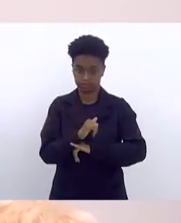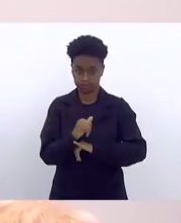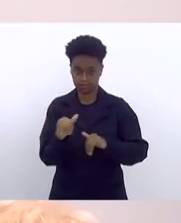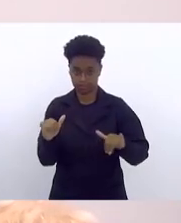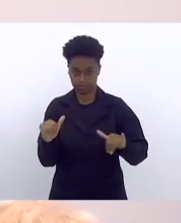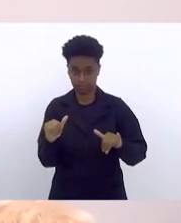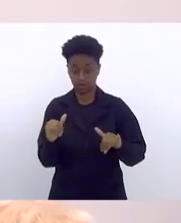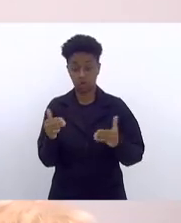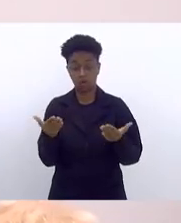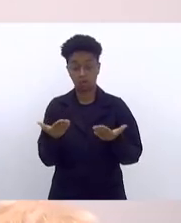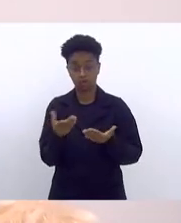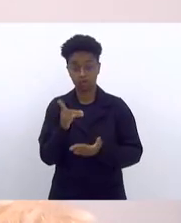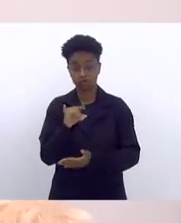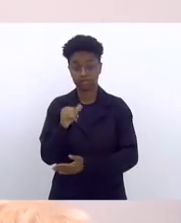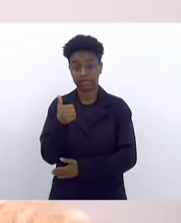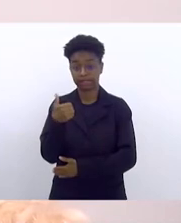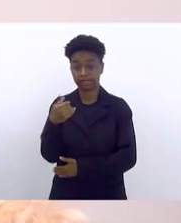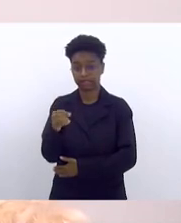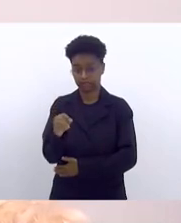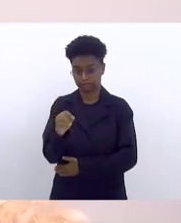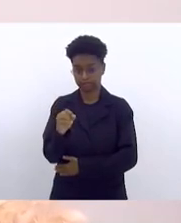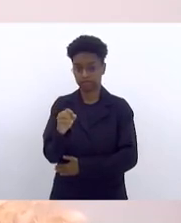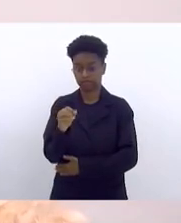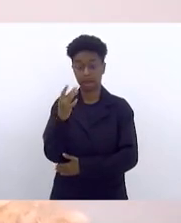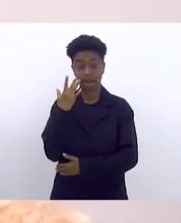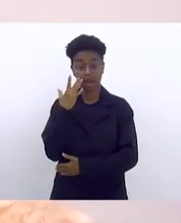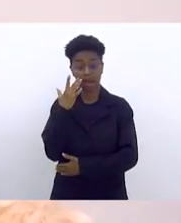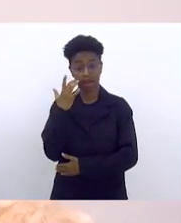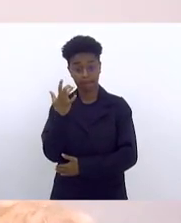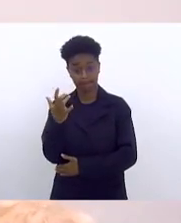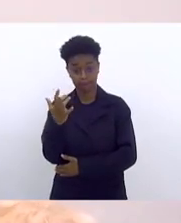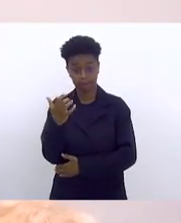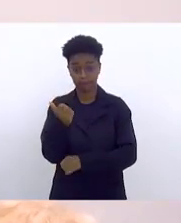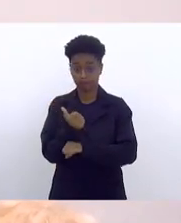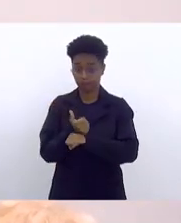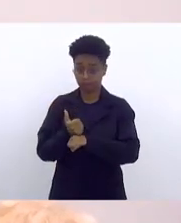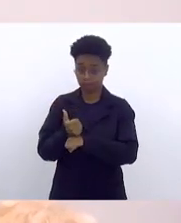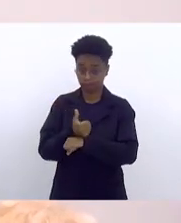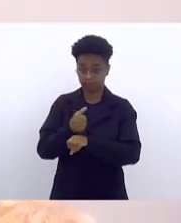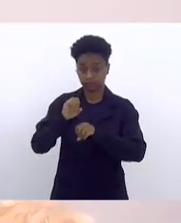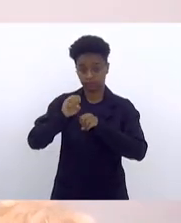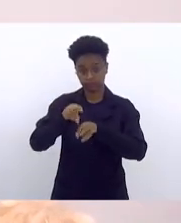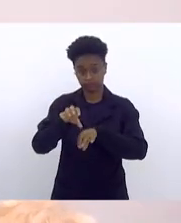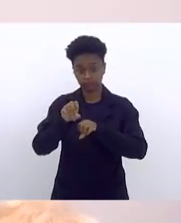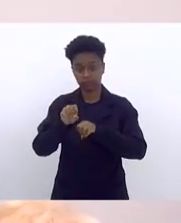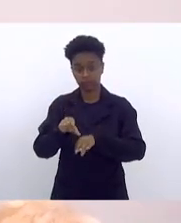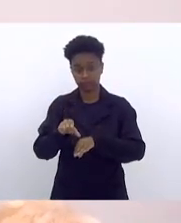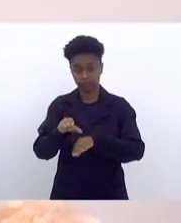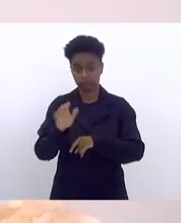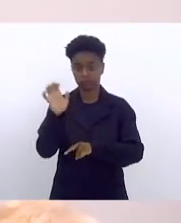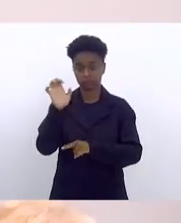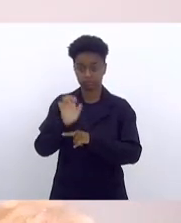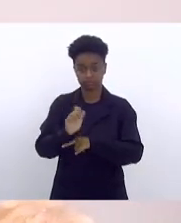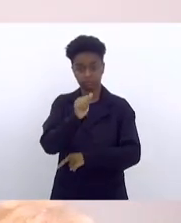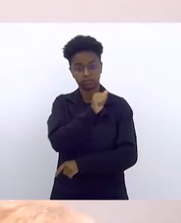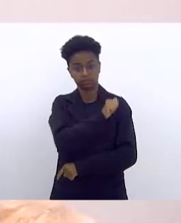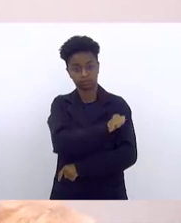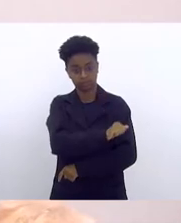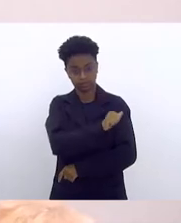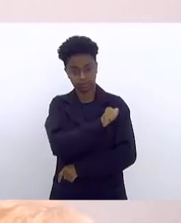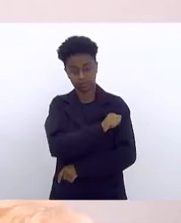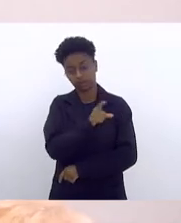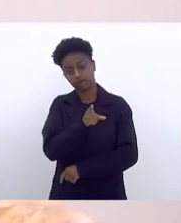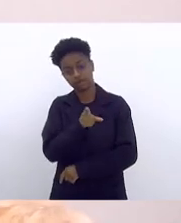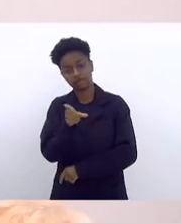hoje é dia 10 amanhã os profissionais de educação do estado do Rio de Janeiro estarão numa